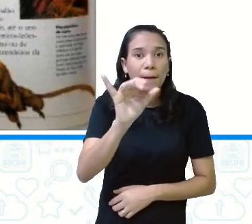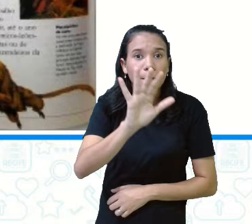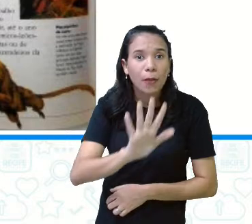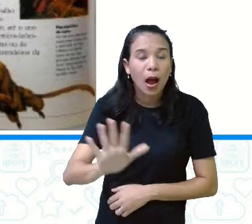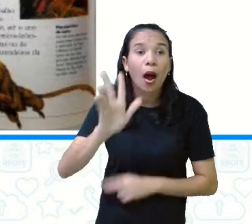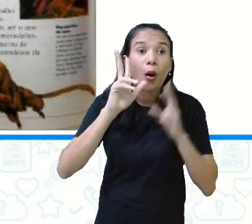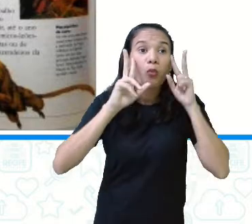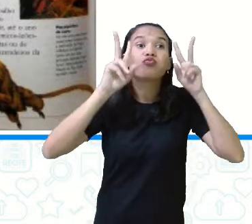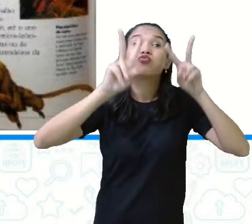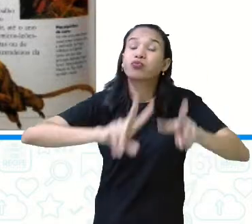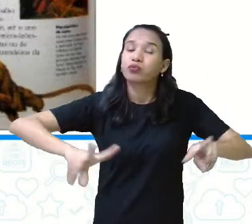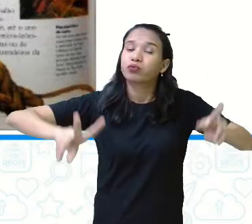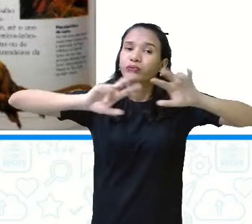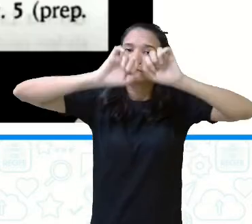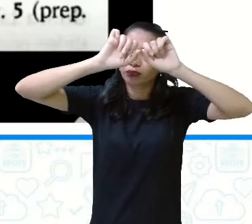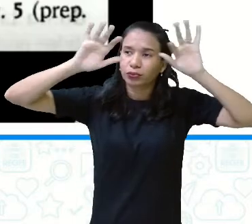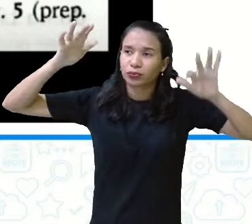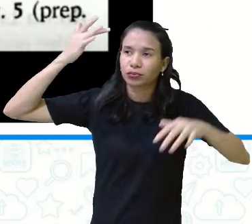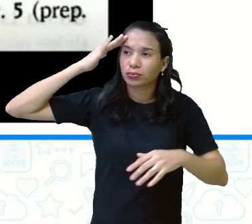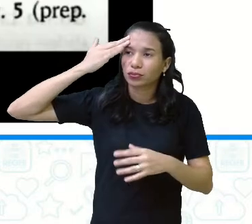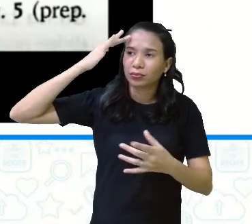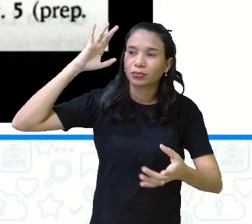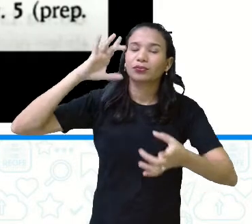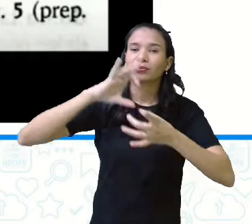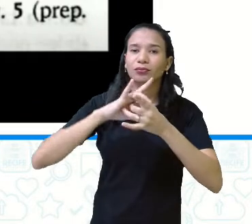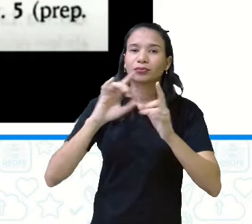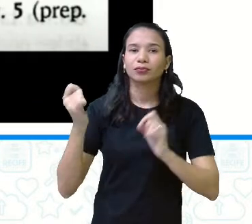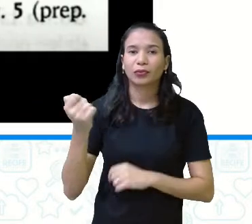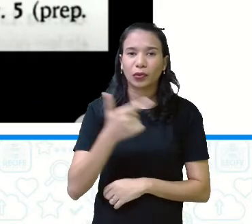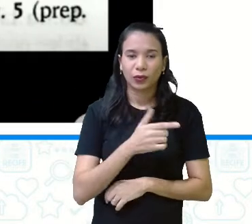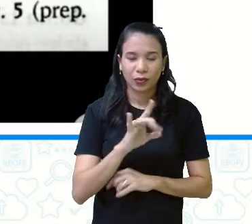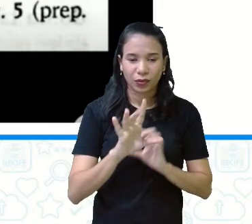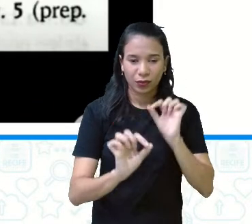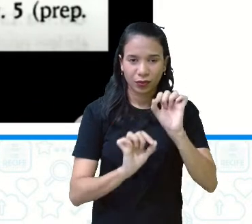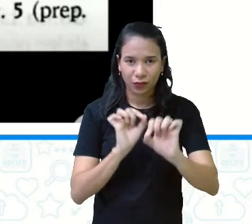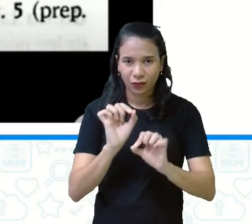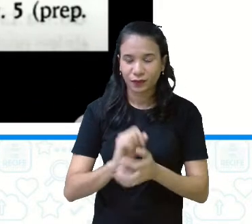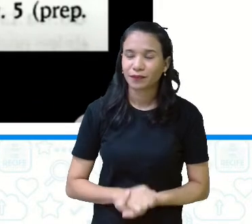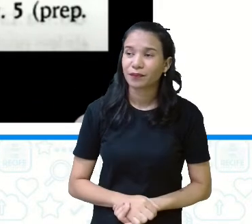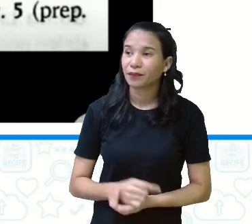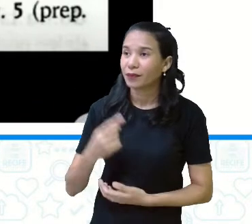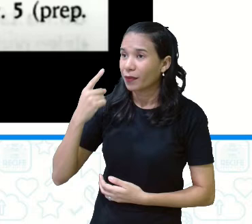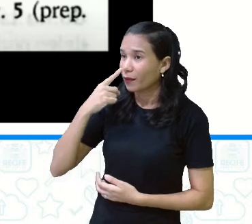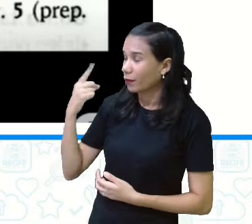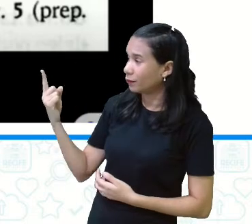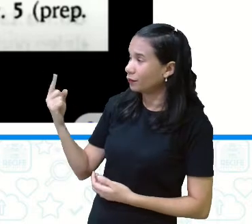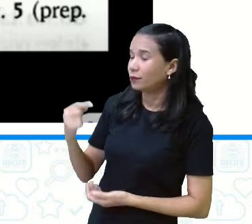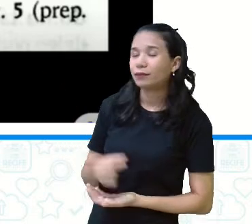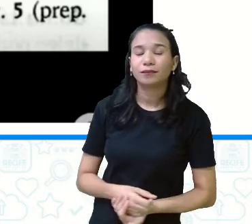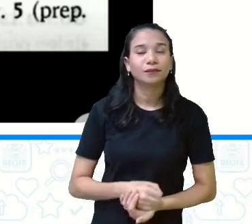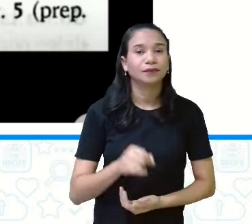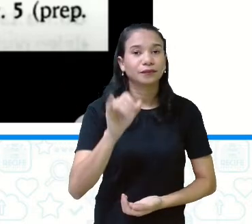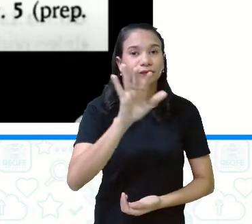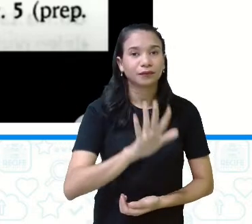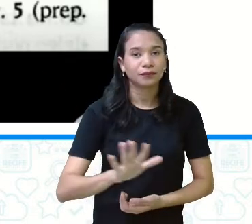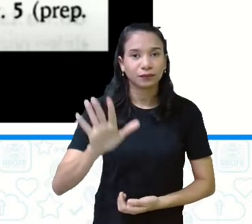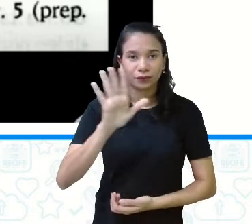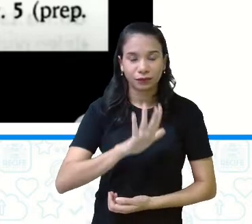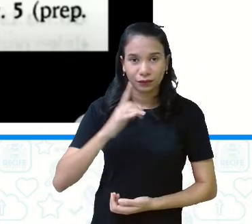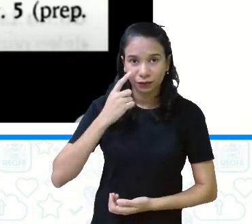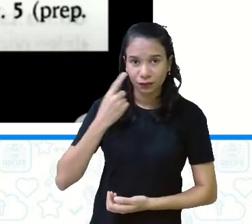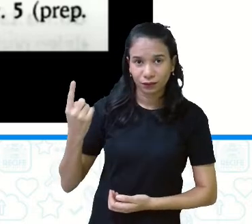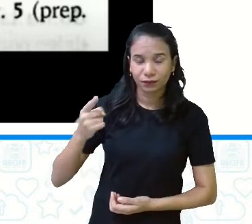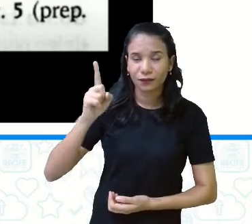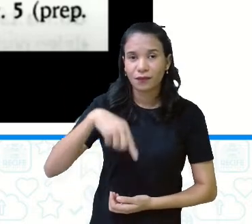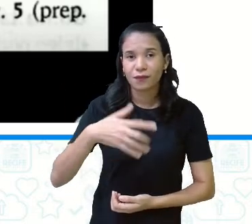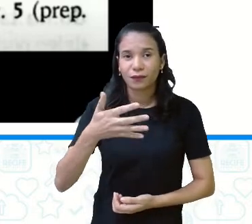imagem, fica bem mais claro para você compreender do que se trata. Essa imagem aí que você está vendo na tela é